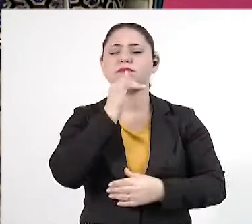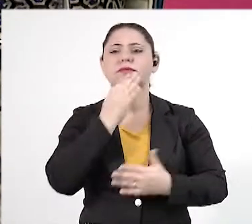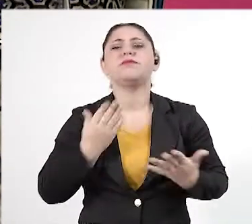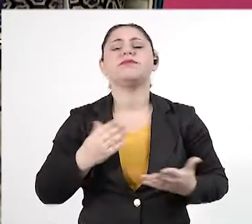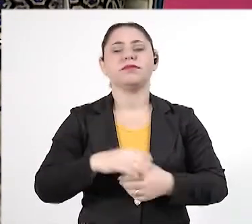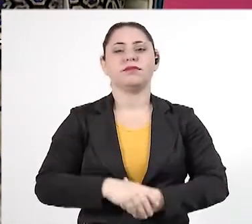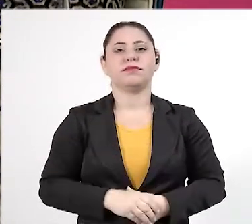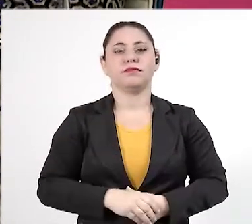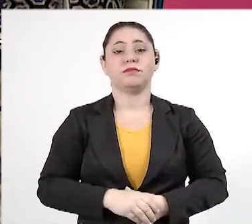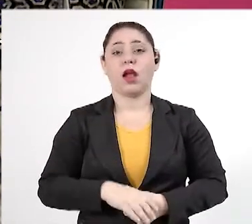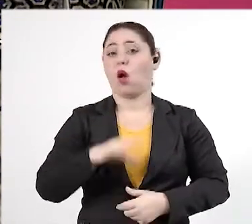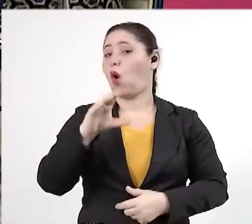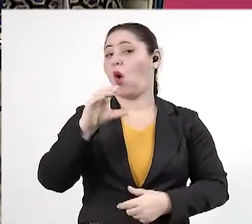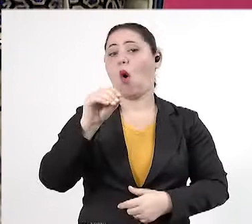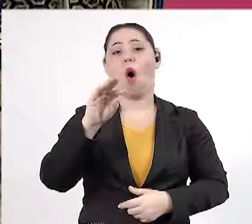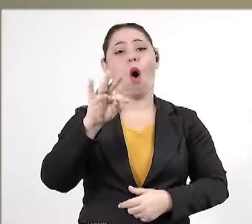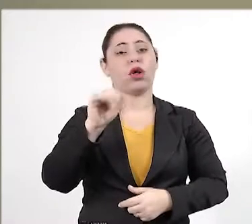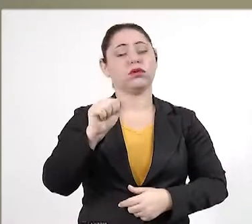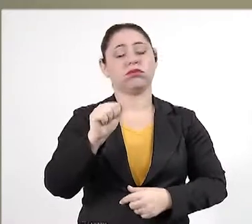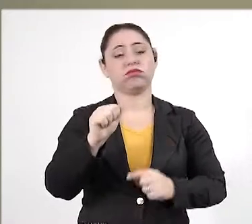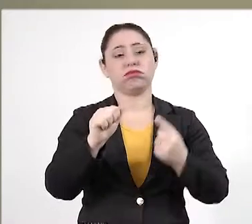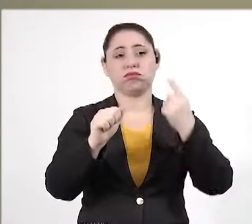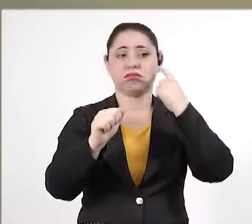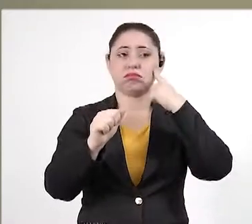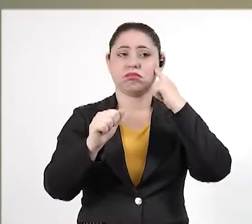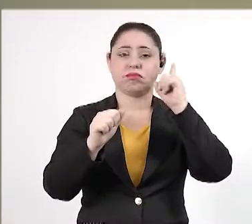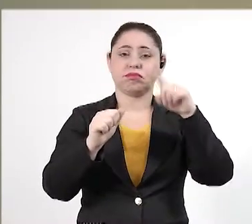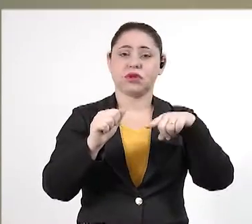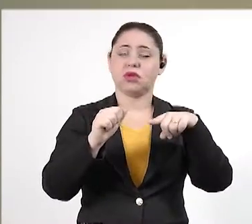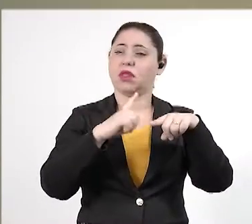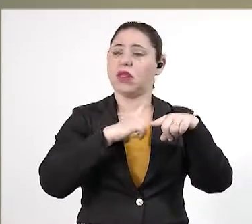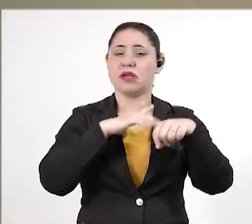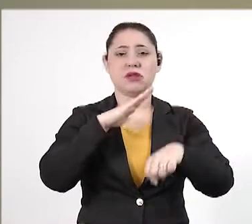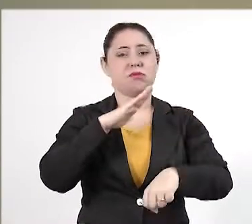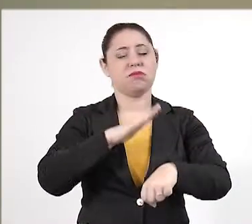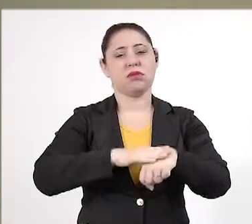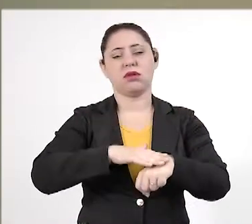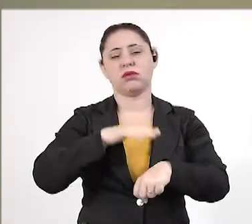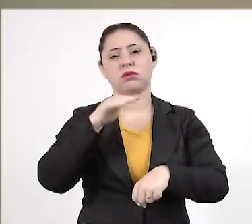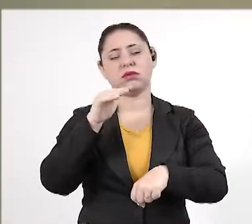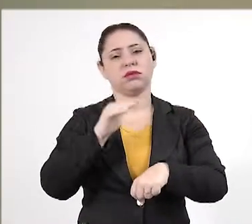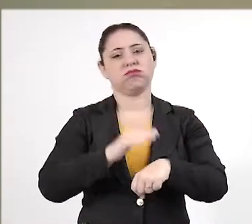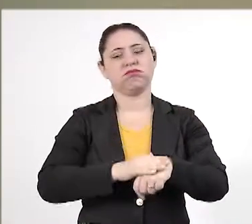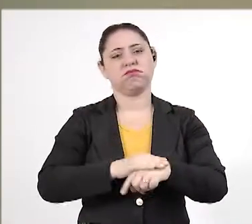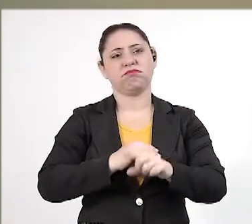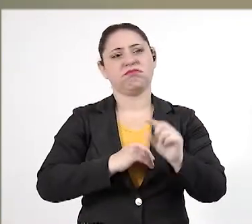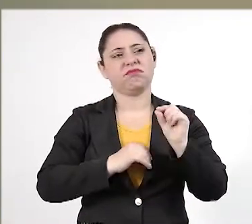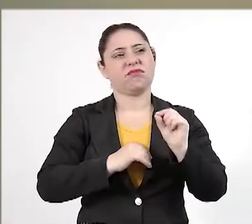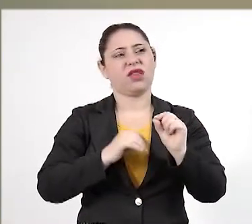exemplo? Eu acho que as cotas, né, é o que tem de mais,